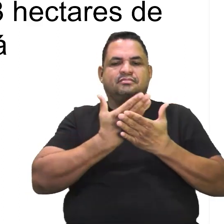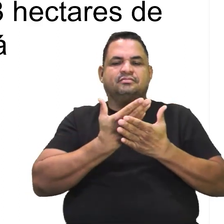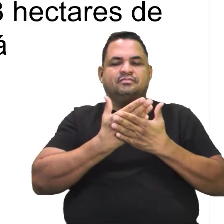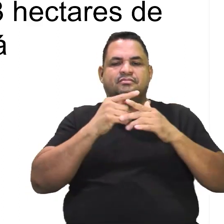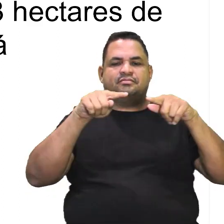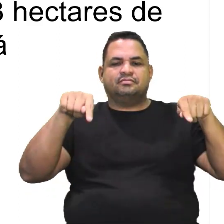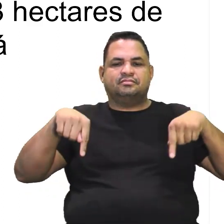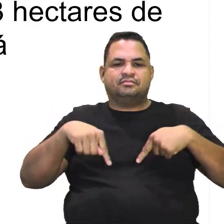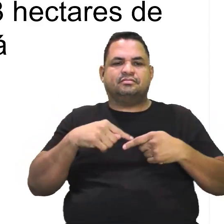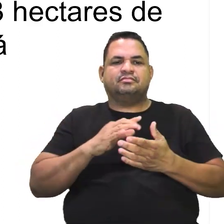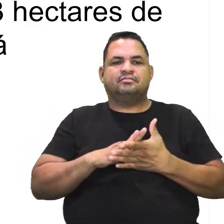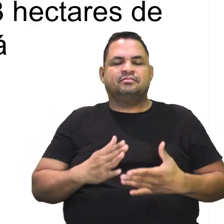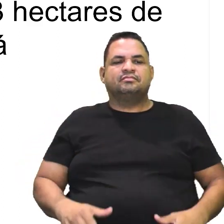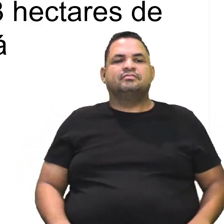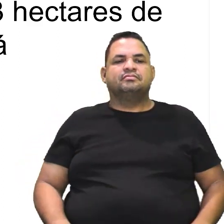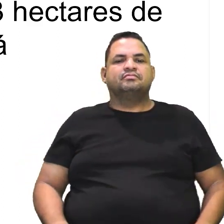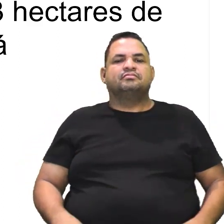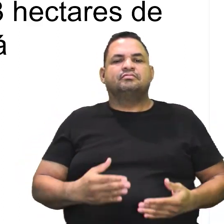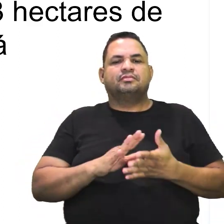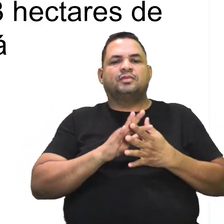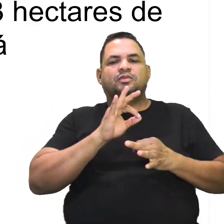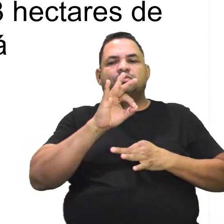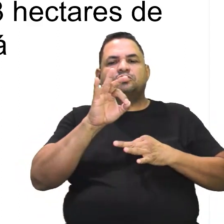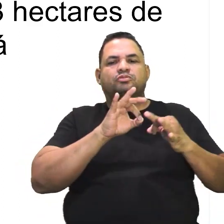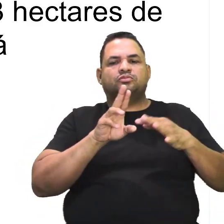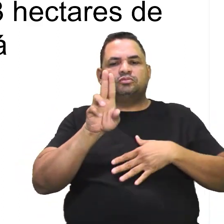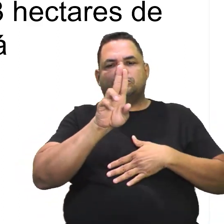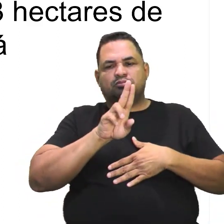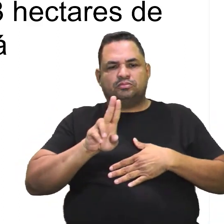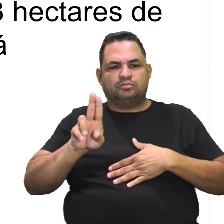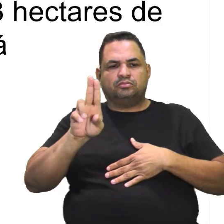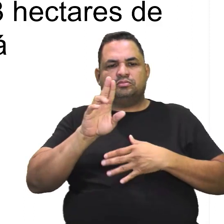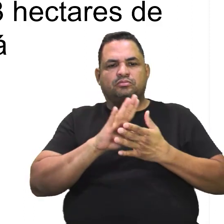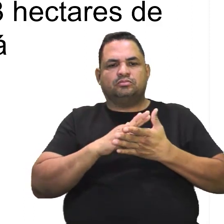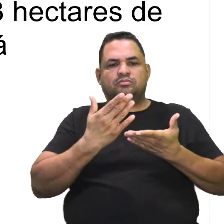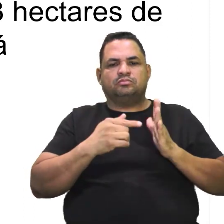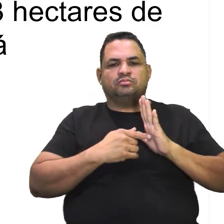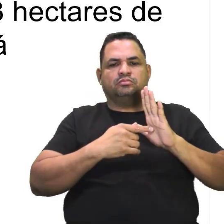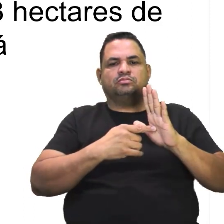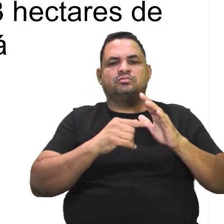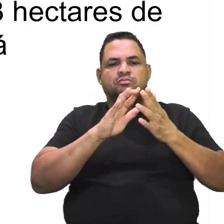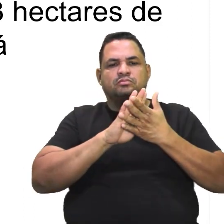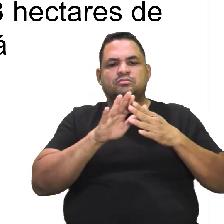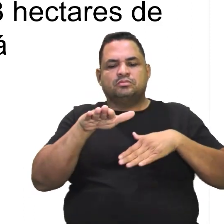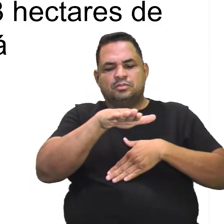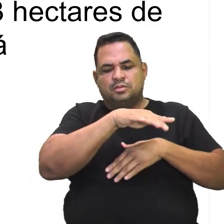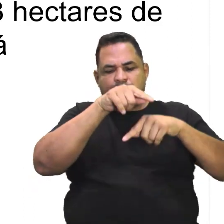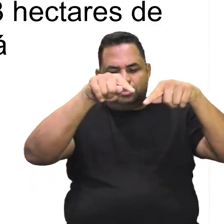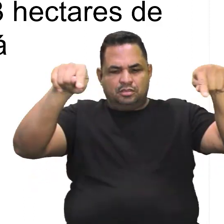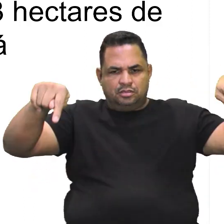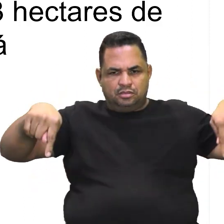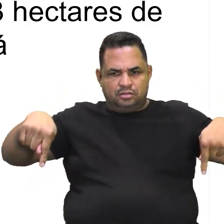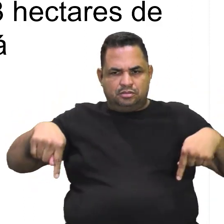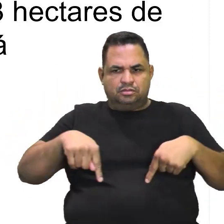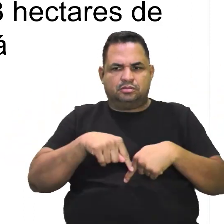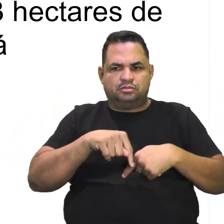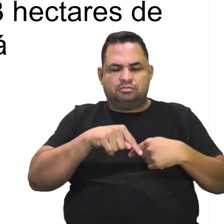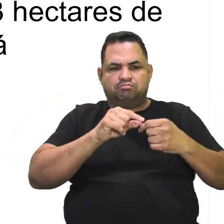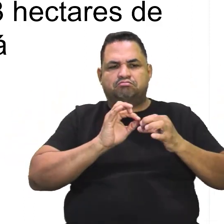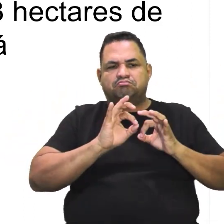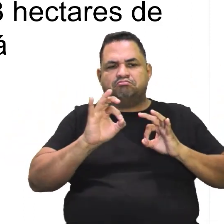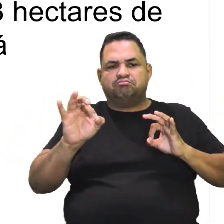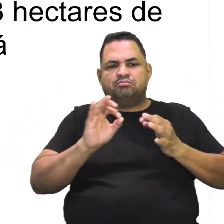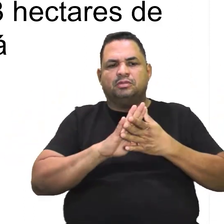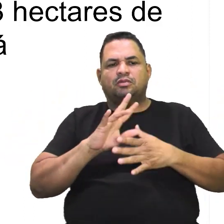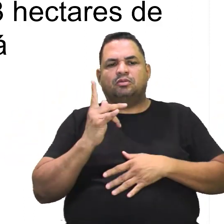nossas etnomatemáticas. Uma unidade de medida comum usada para expressar áreas de terrenos de grandes dimensões é